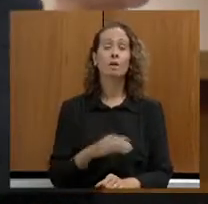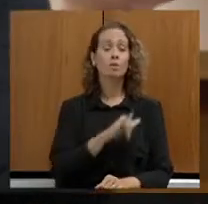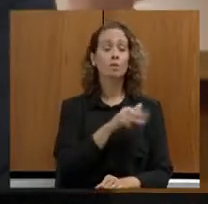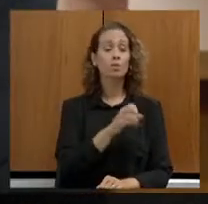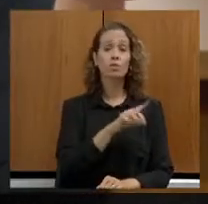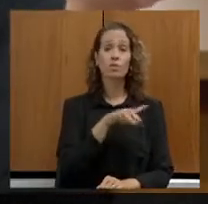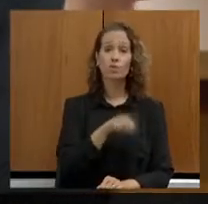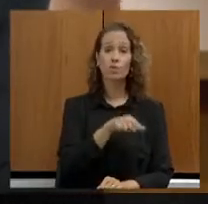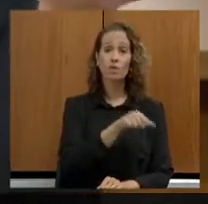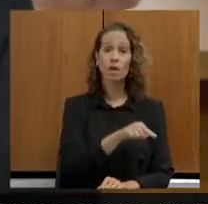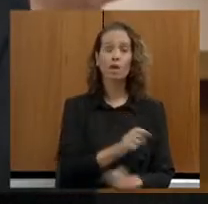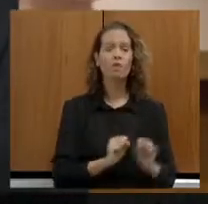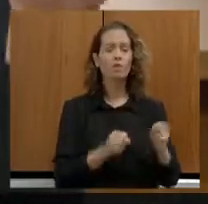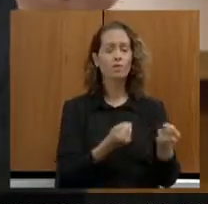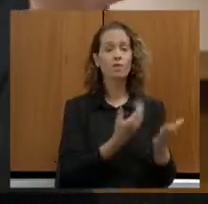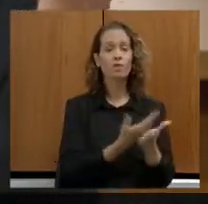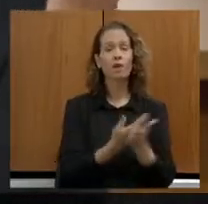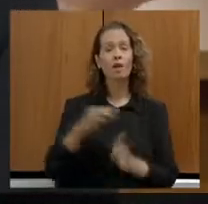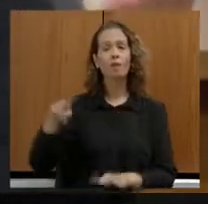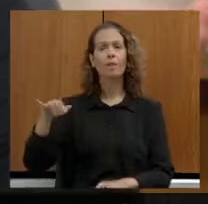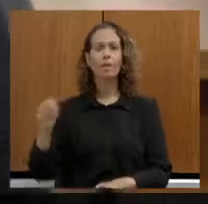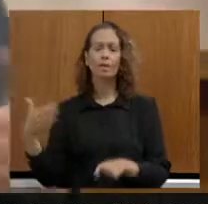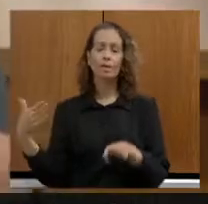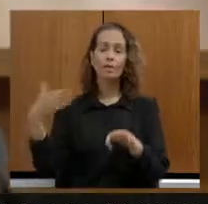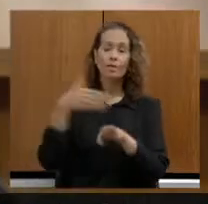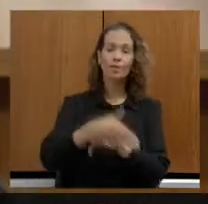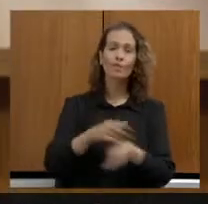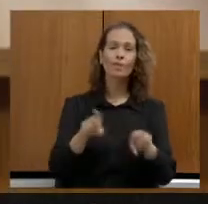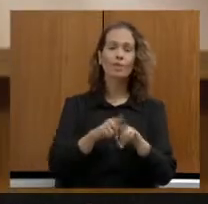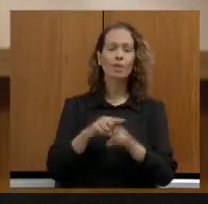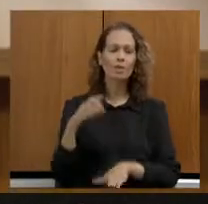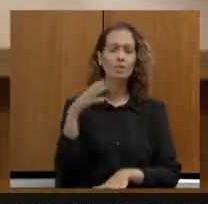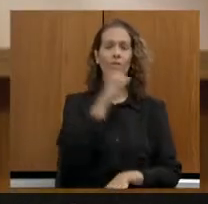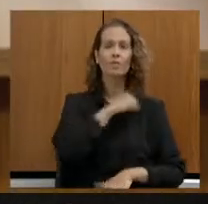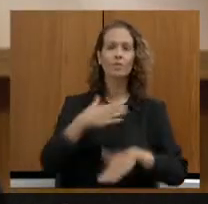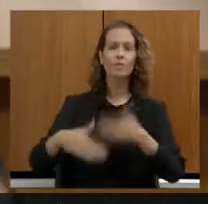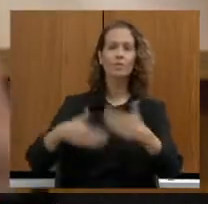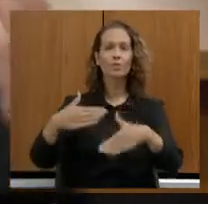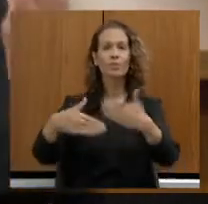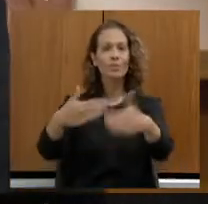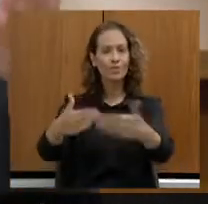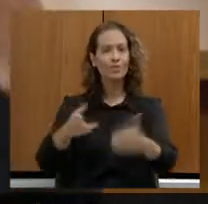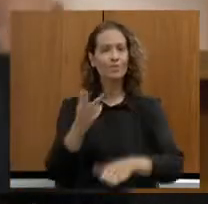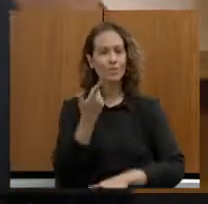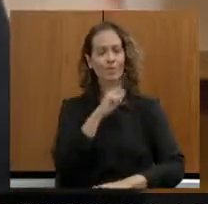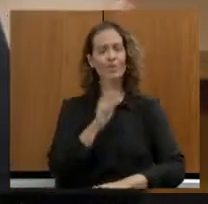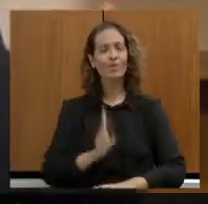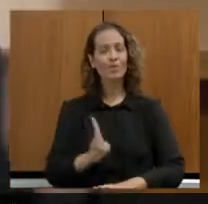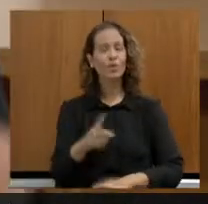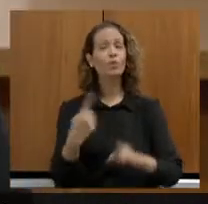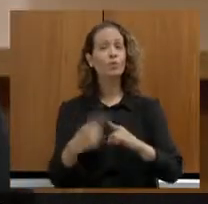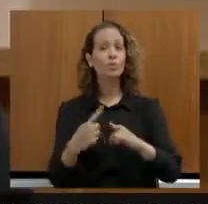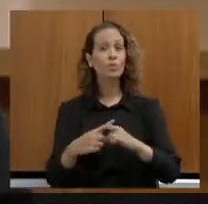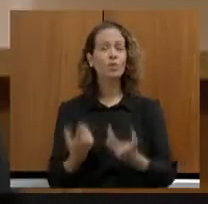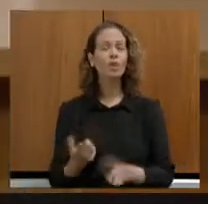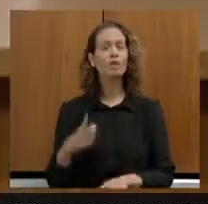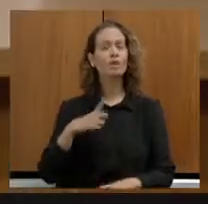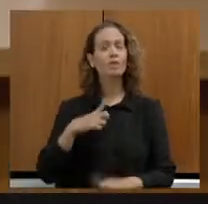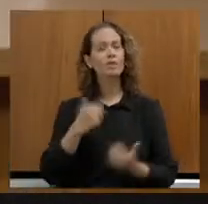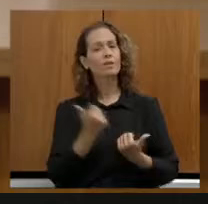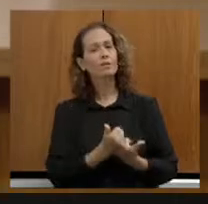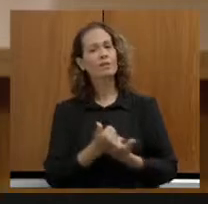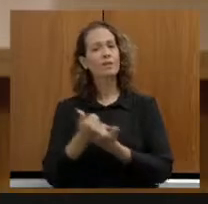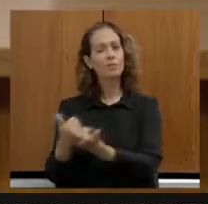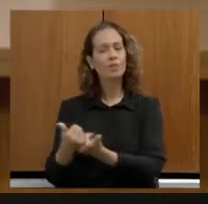conseguiu concluir é mais rapidamente o seu processo de progressão continuada eu estava tendo esse Amparo